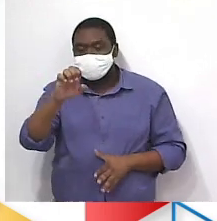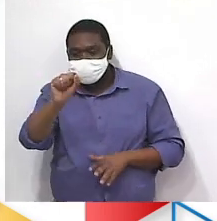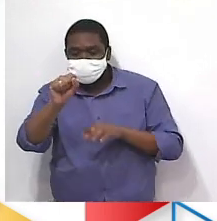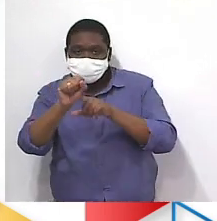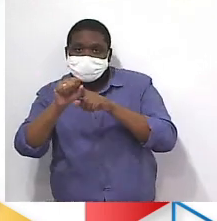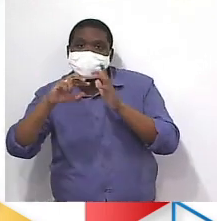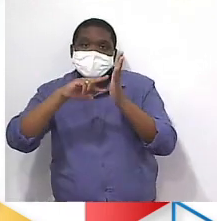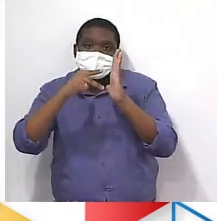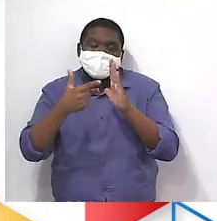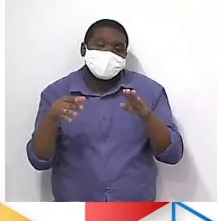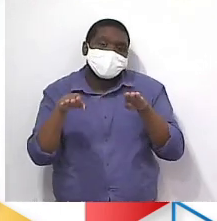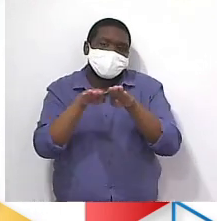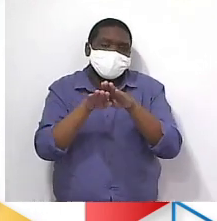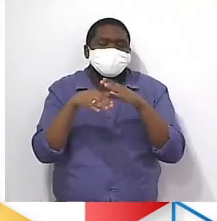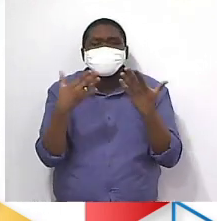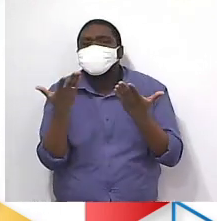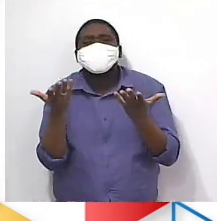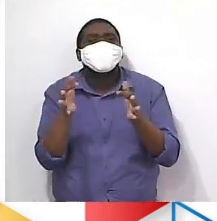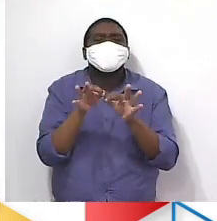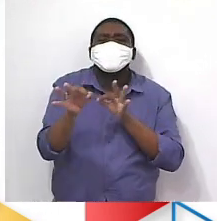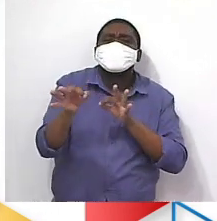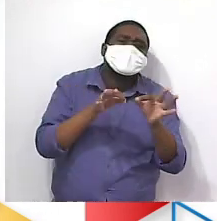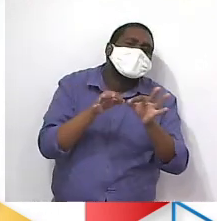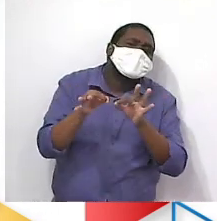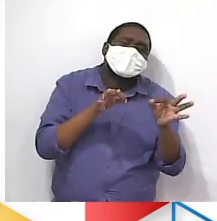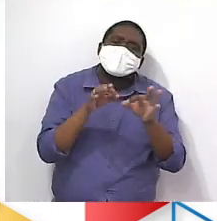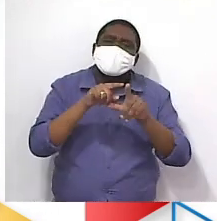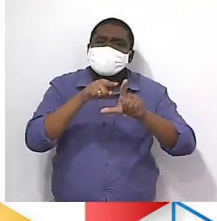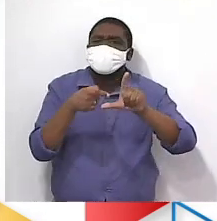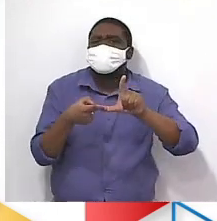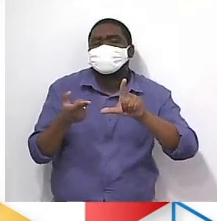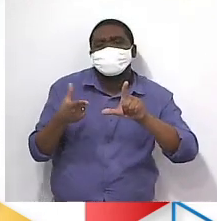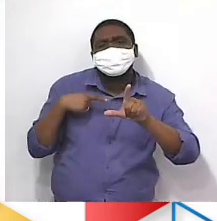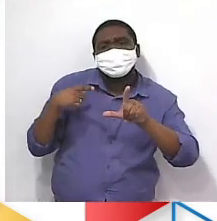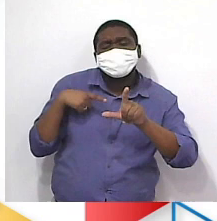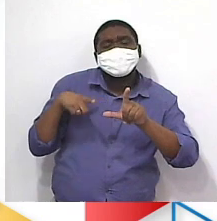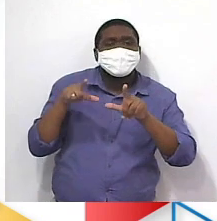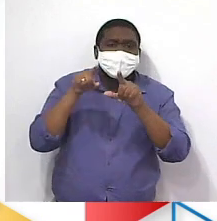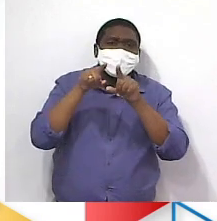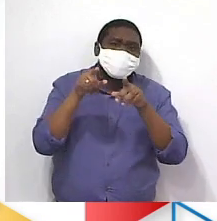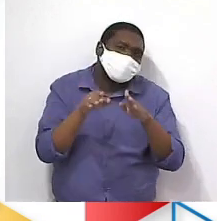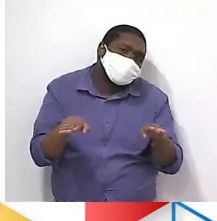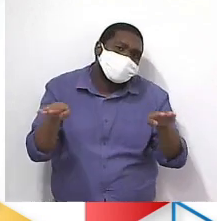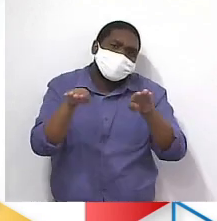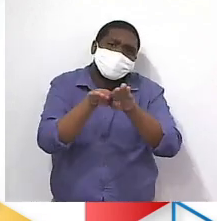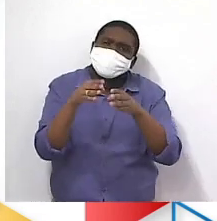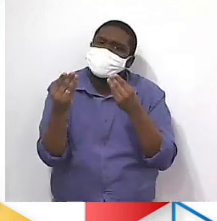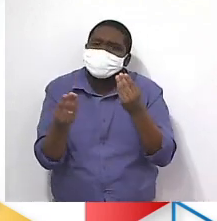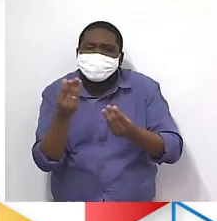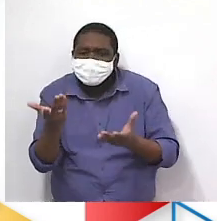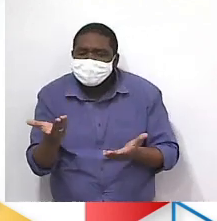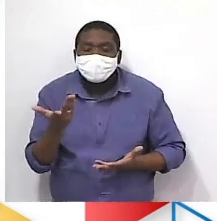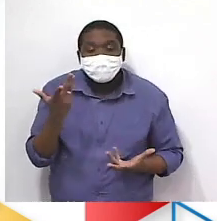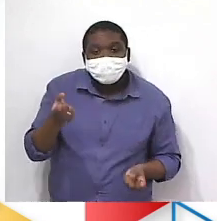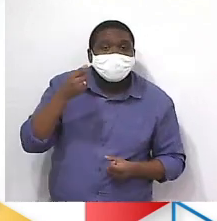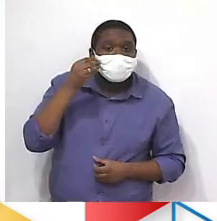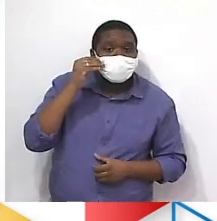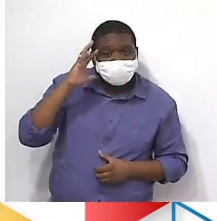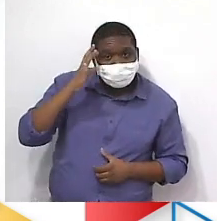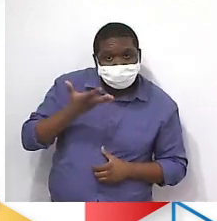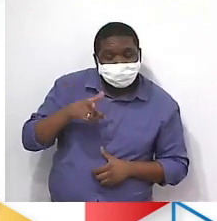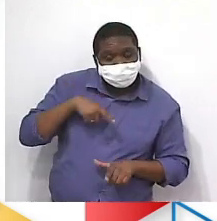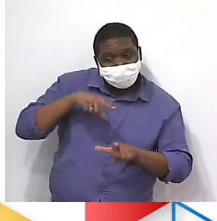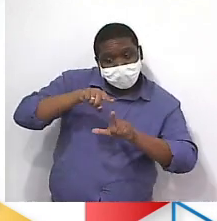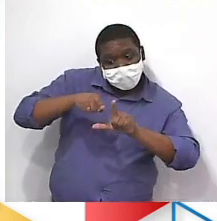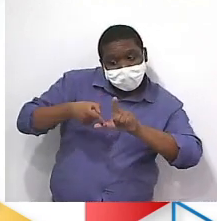Qual a medida dos seus ângulos congruentes? Bom, congruência já quer dizer, vamos partir para a solução comigo, ó, ângulos